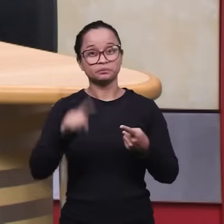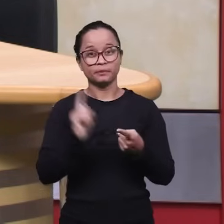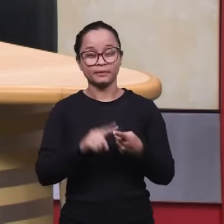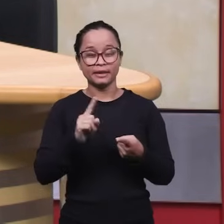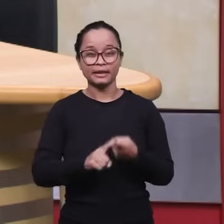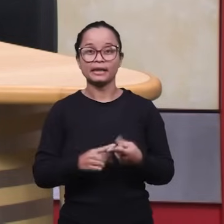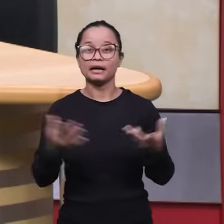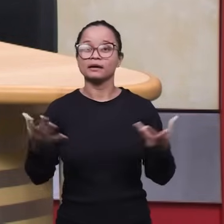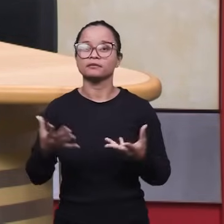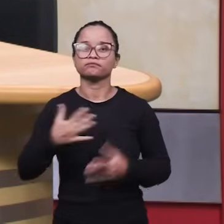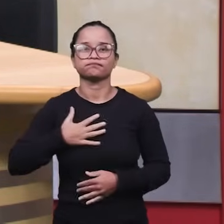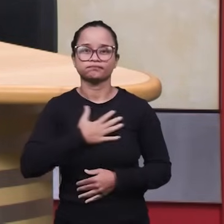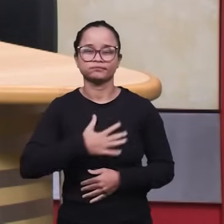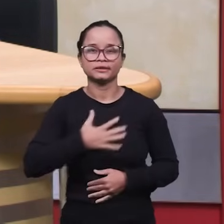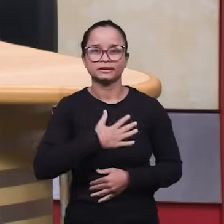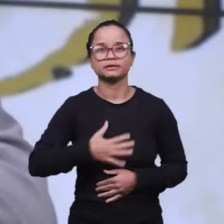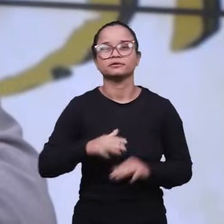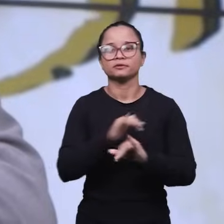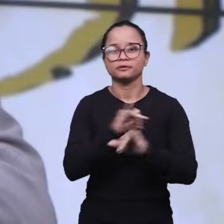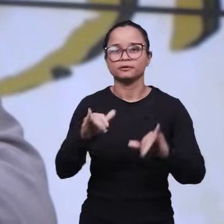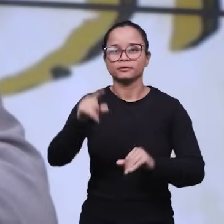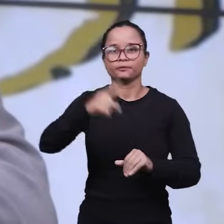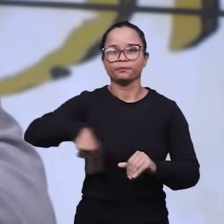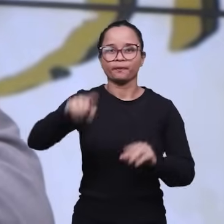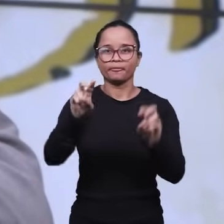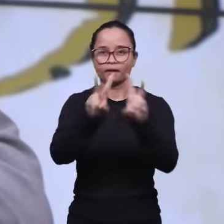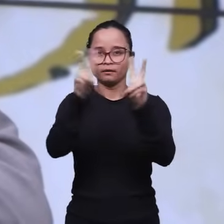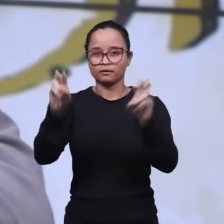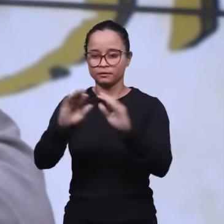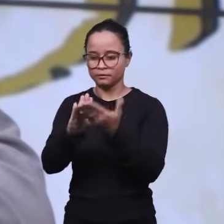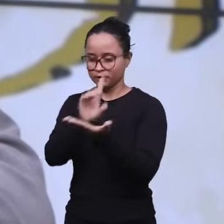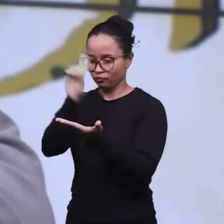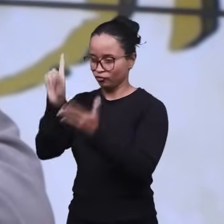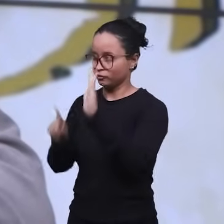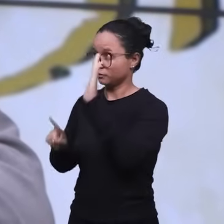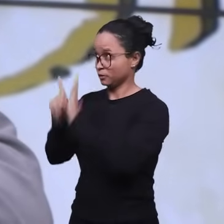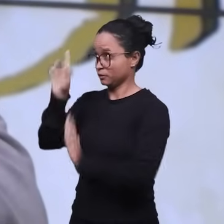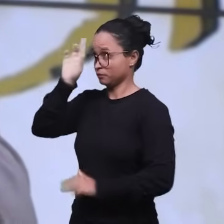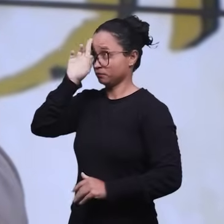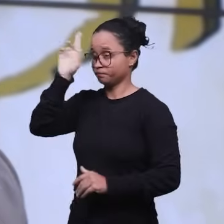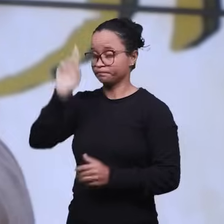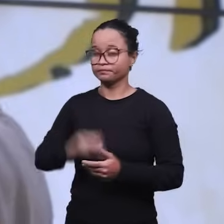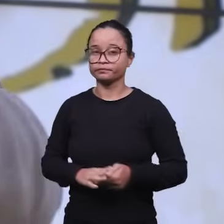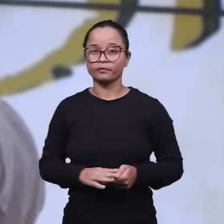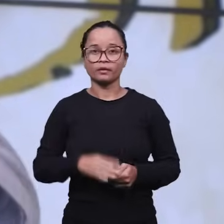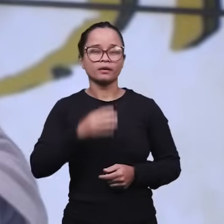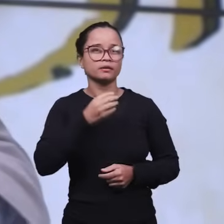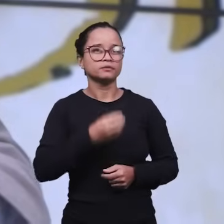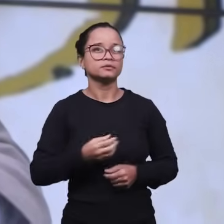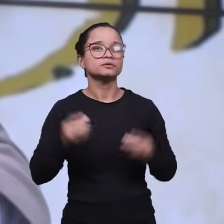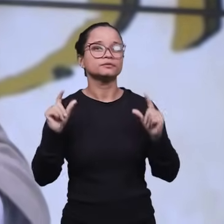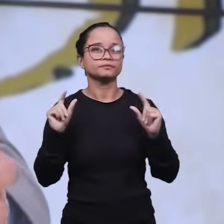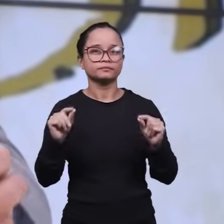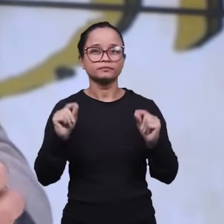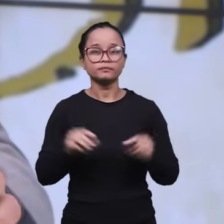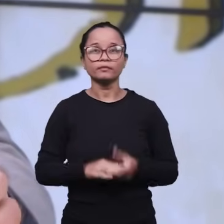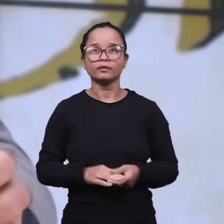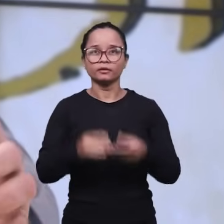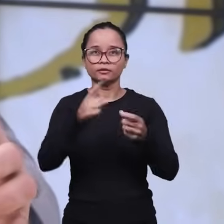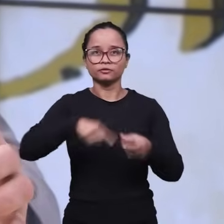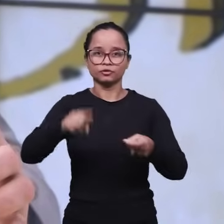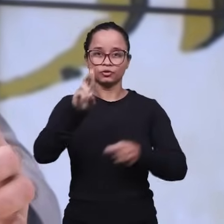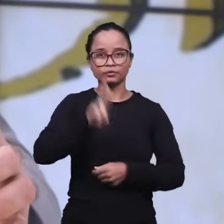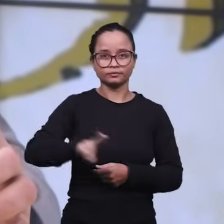primeira abordagem que eu gostaria de fazer acerca desse tema da consulta à palavra, que é uma expressão que nós